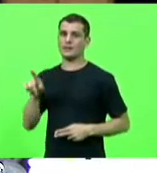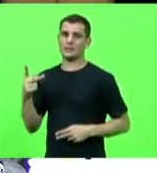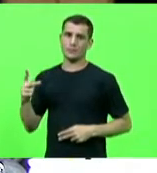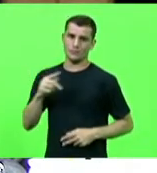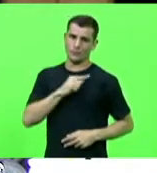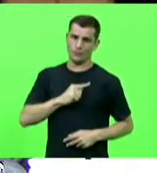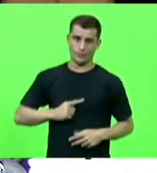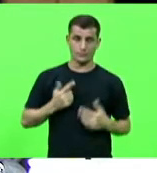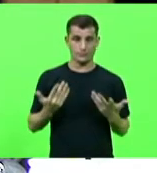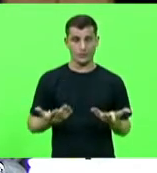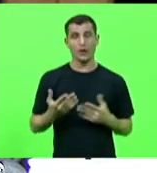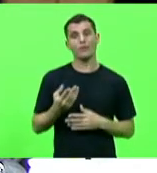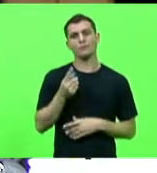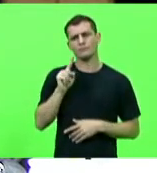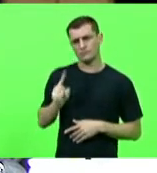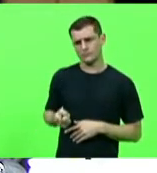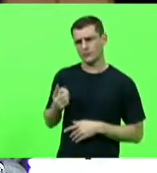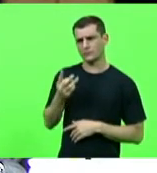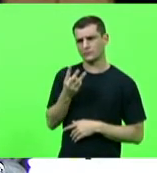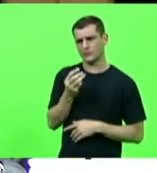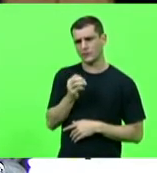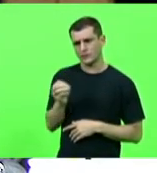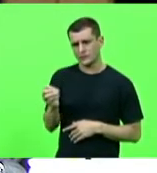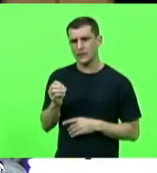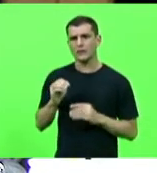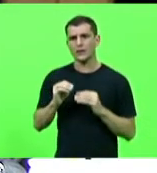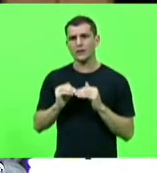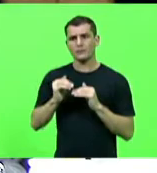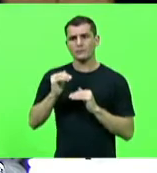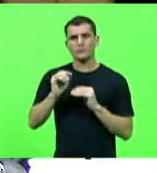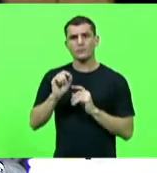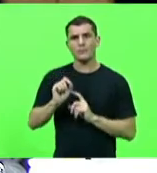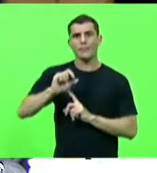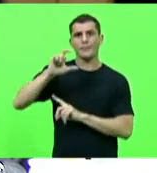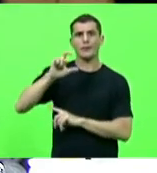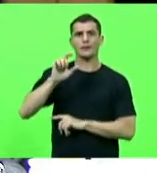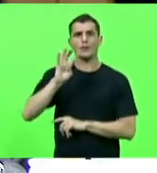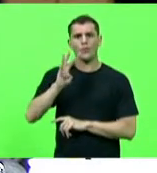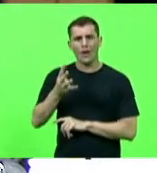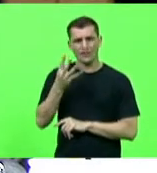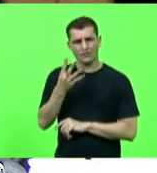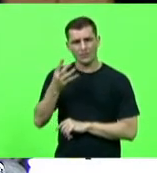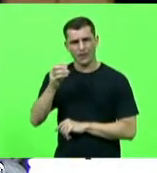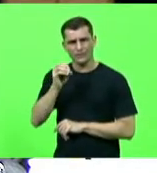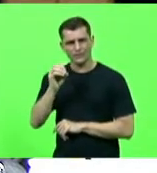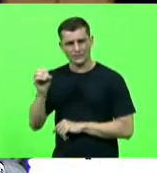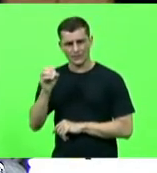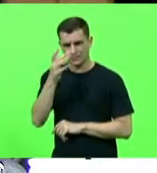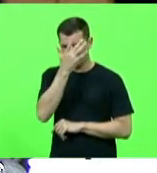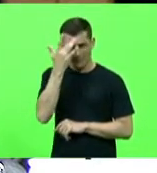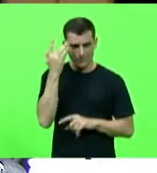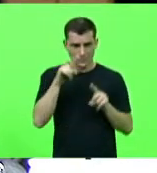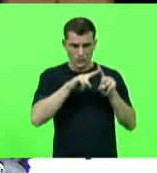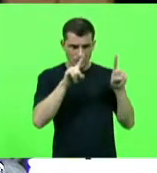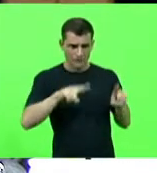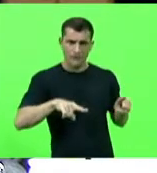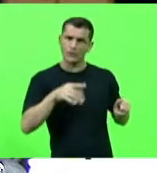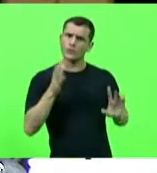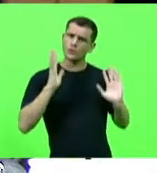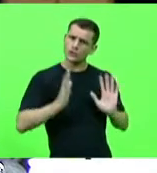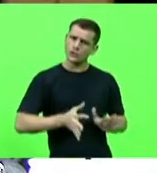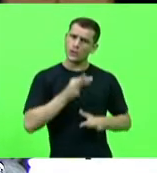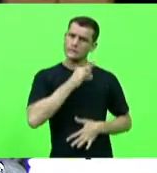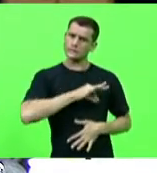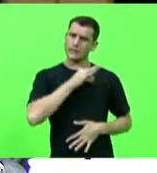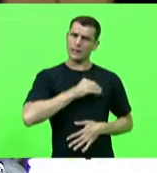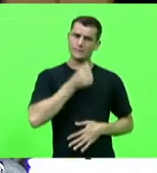vale combustível e aumentou para 4.400 para o servidorismo, para aquele que ganha muito bem e para ele